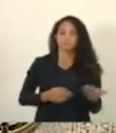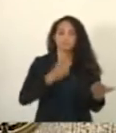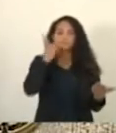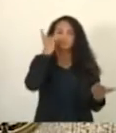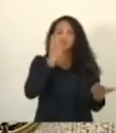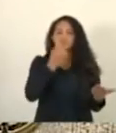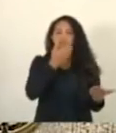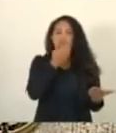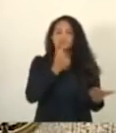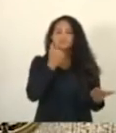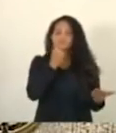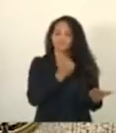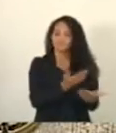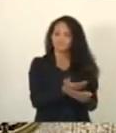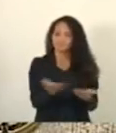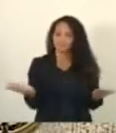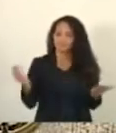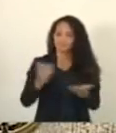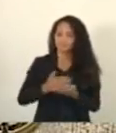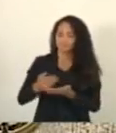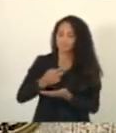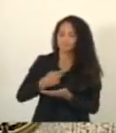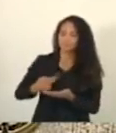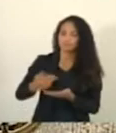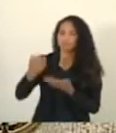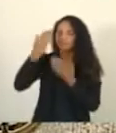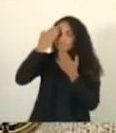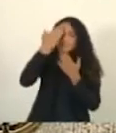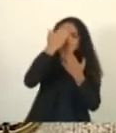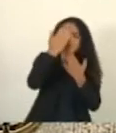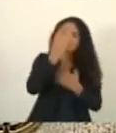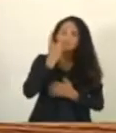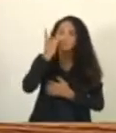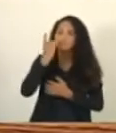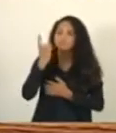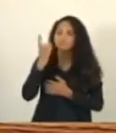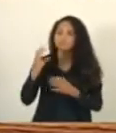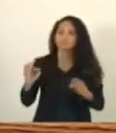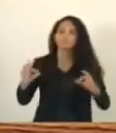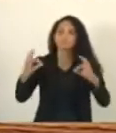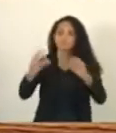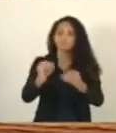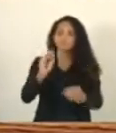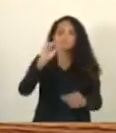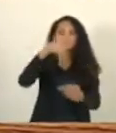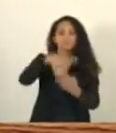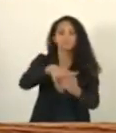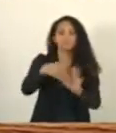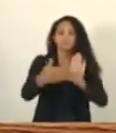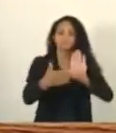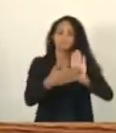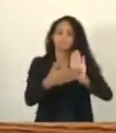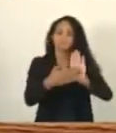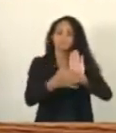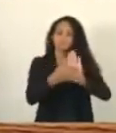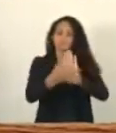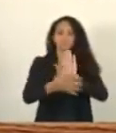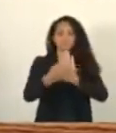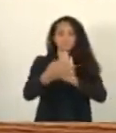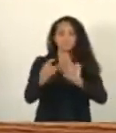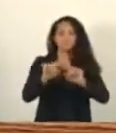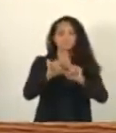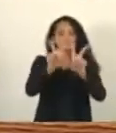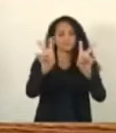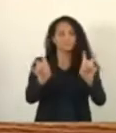deputadas. Presidente, inicialmente, eu quero agradecer aos nossos pares por haverem votado a unanimidade as nossas indicações, inclusive com